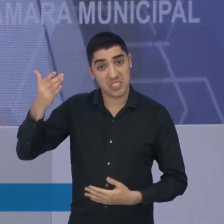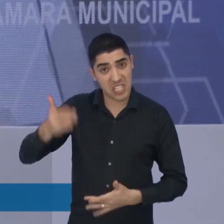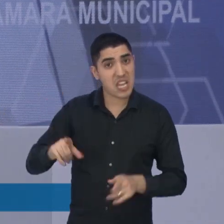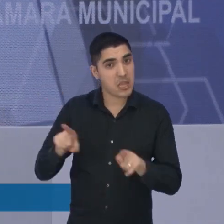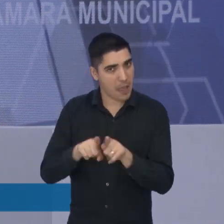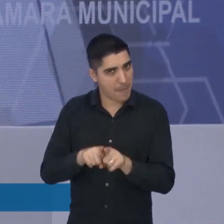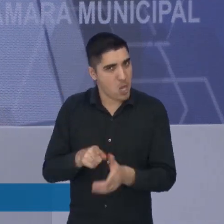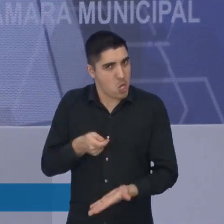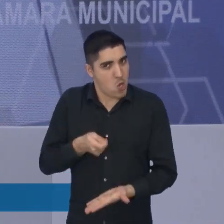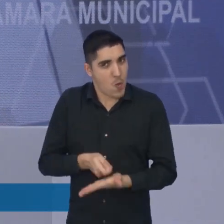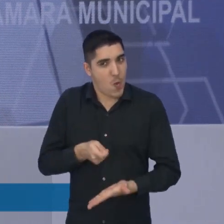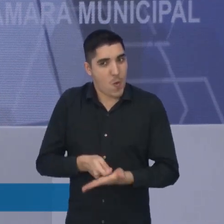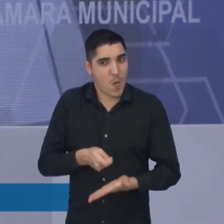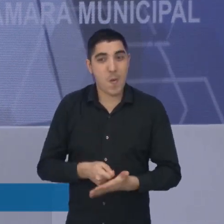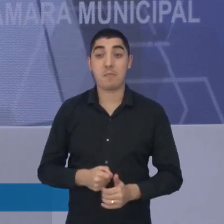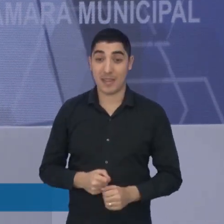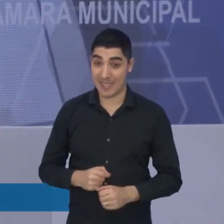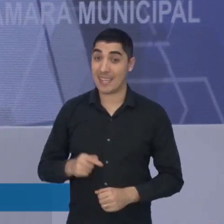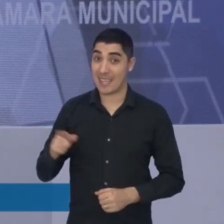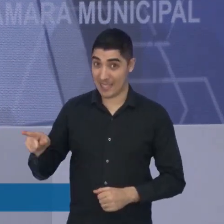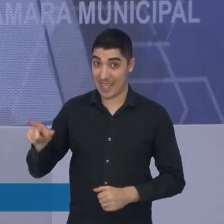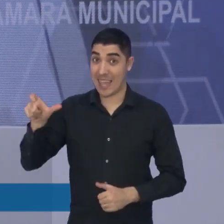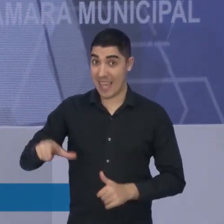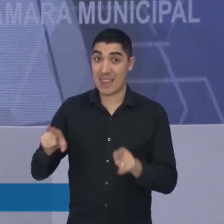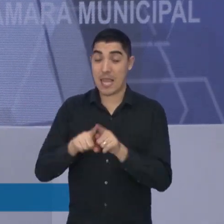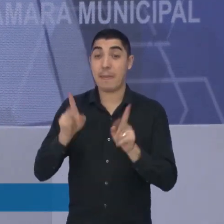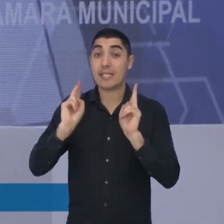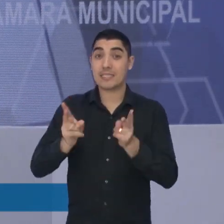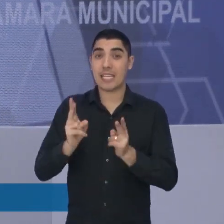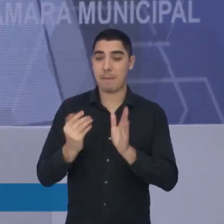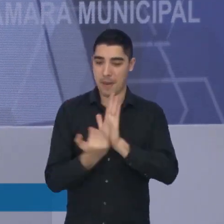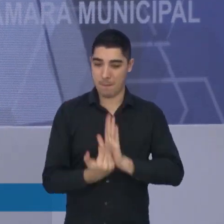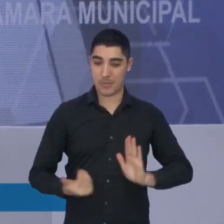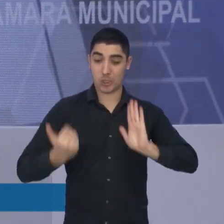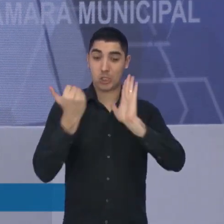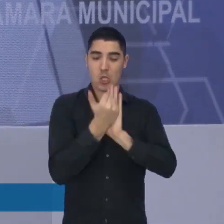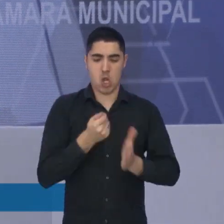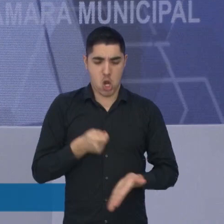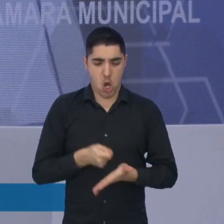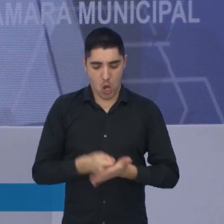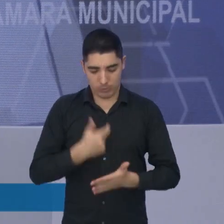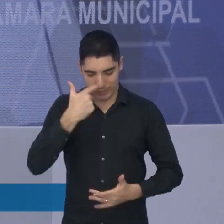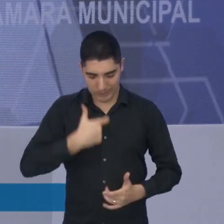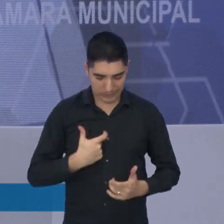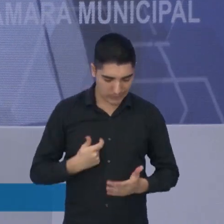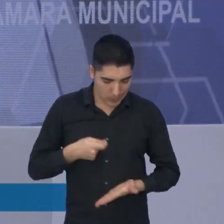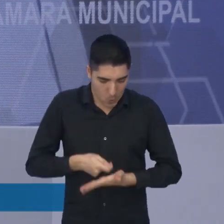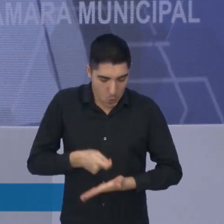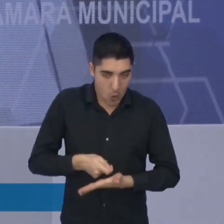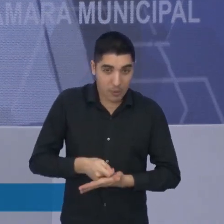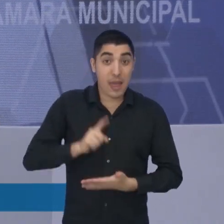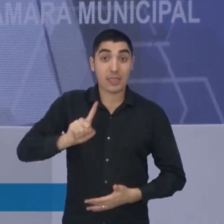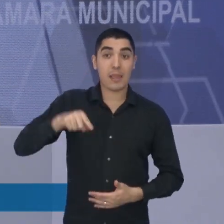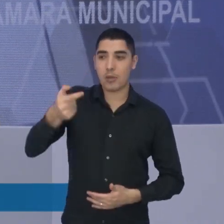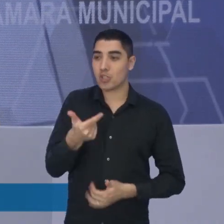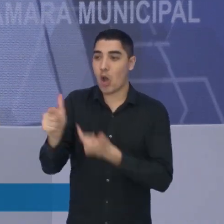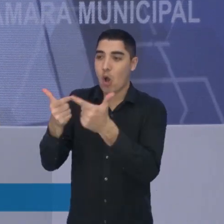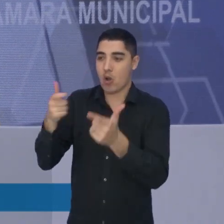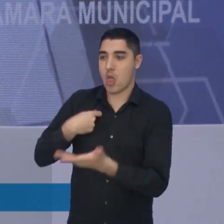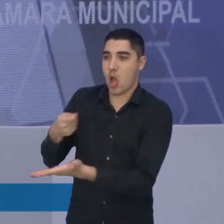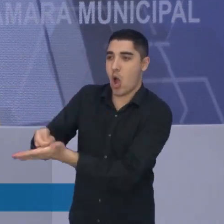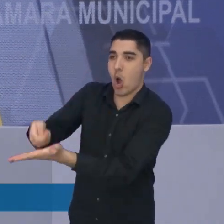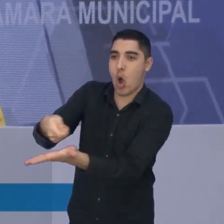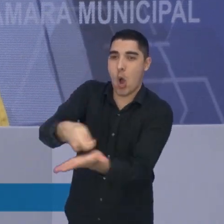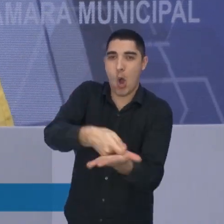exigente, até eu diria até demais com ele mesmo. Começa com ele e depois com os outros, mas é exigente,